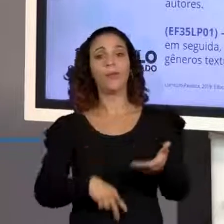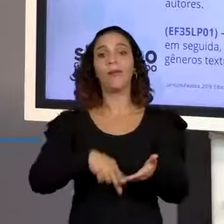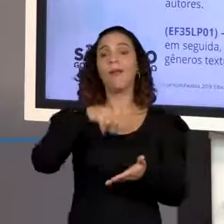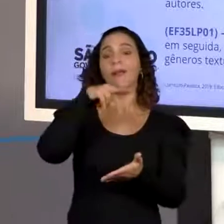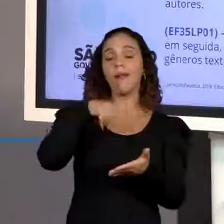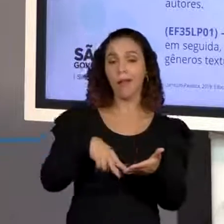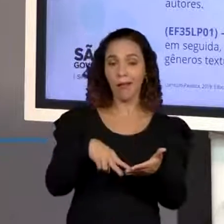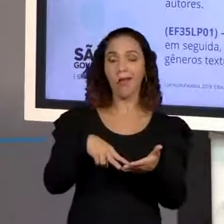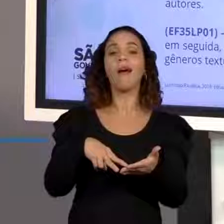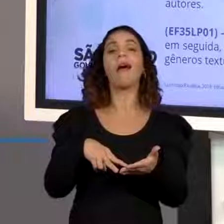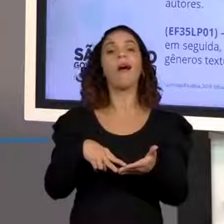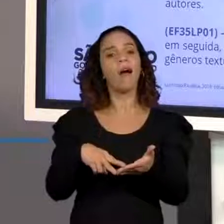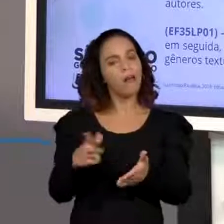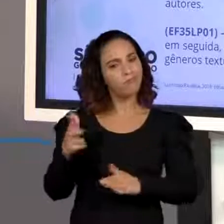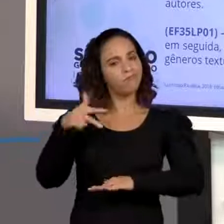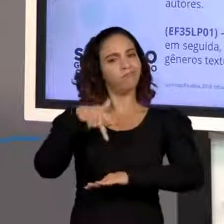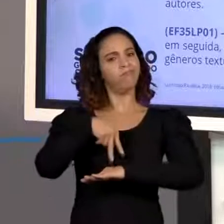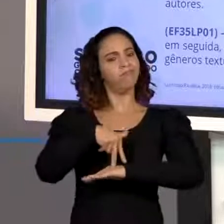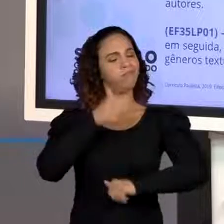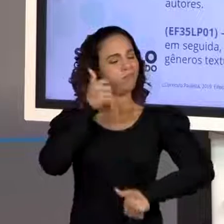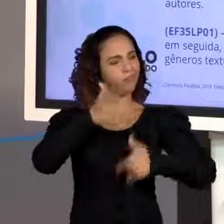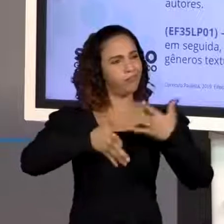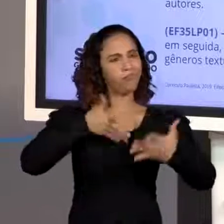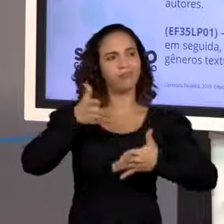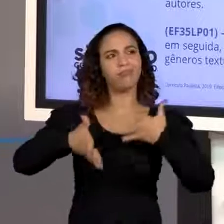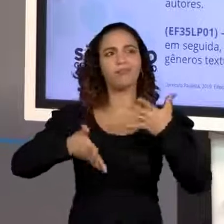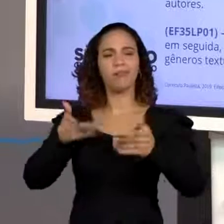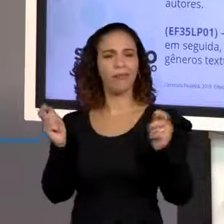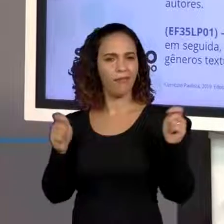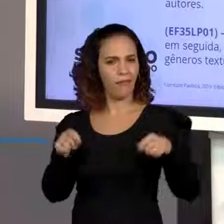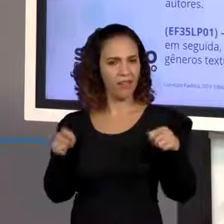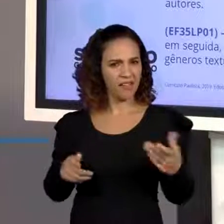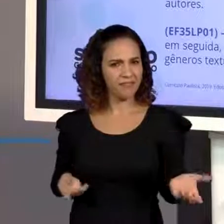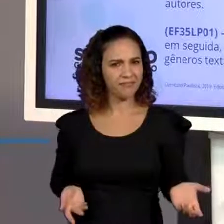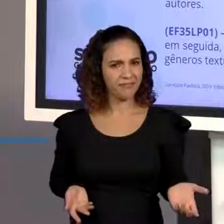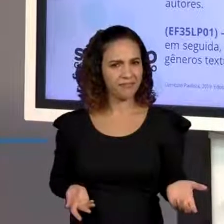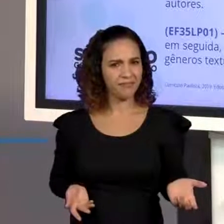consiga desempenhar aí com uma certa tranquilidade?